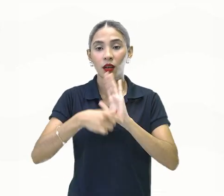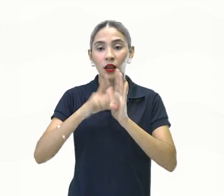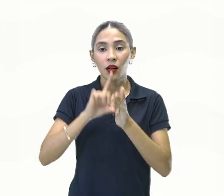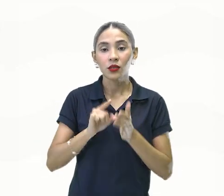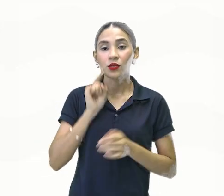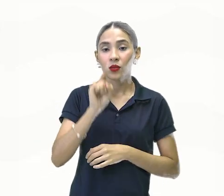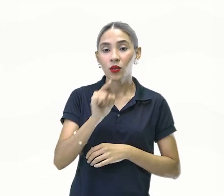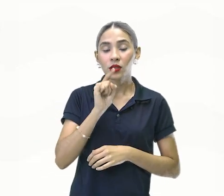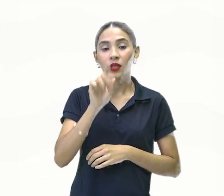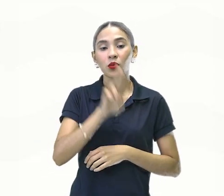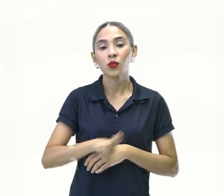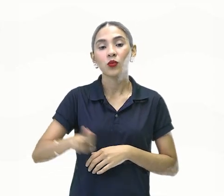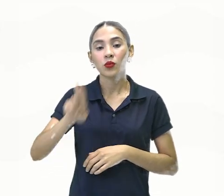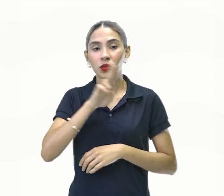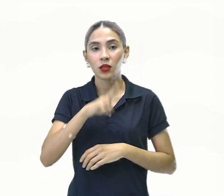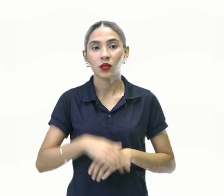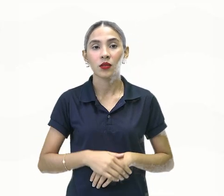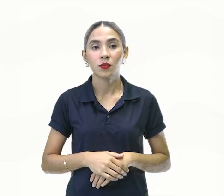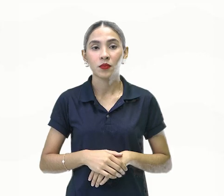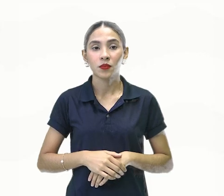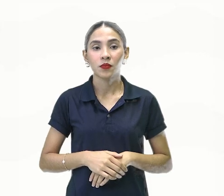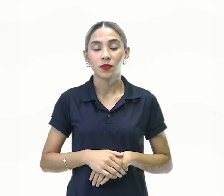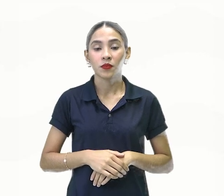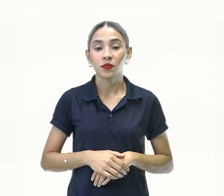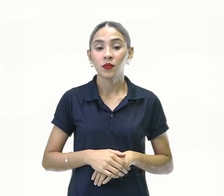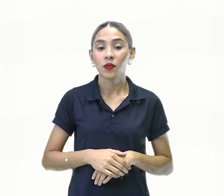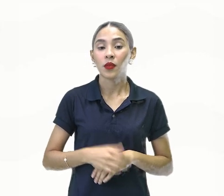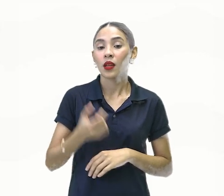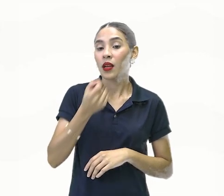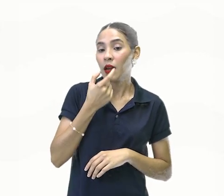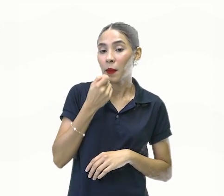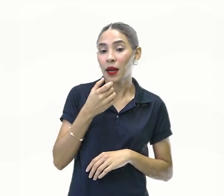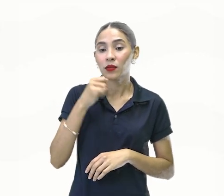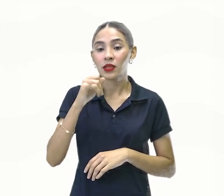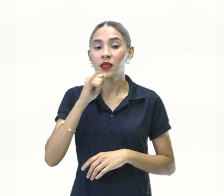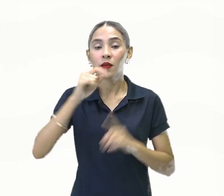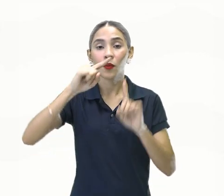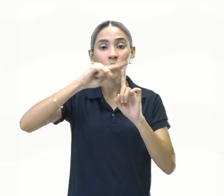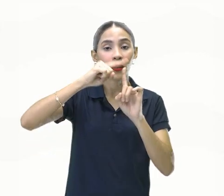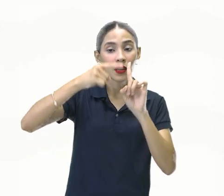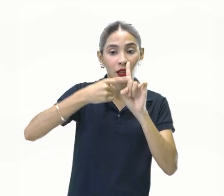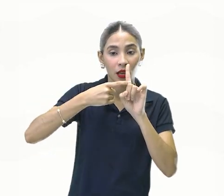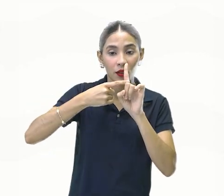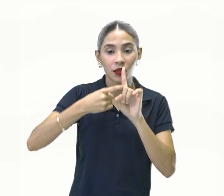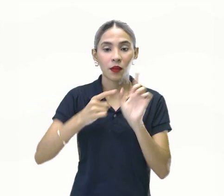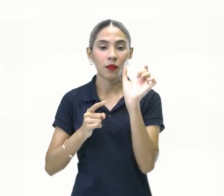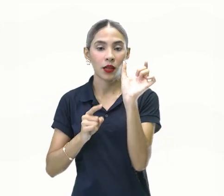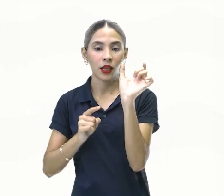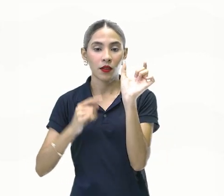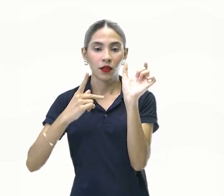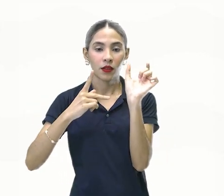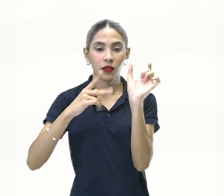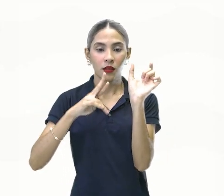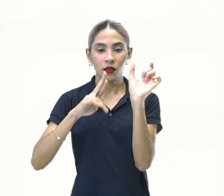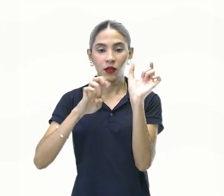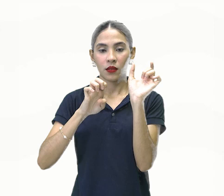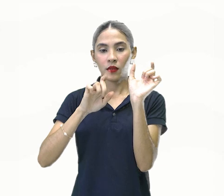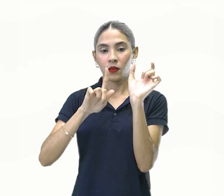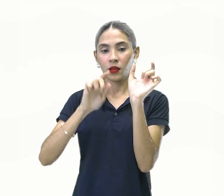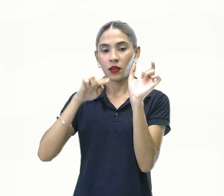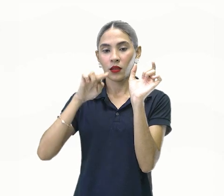antes de você usar, né, antes de você usar esse produto, se você está grávida. Olha só, a palavrinha pregnant é